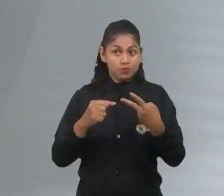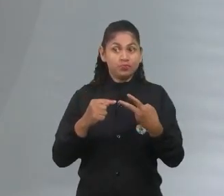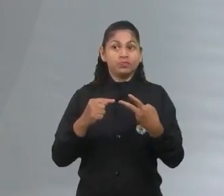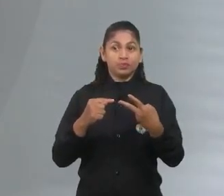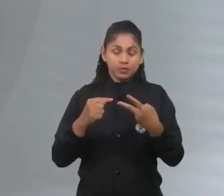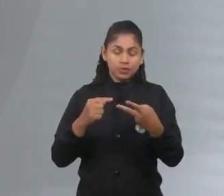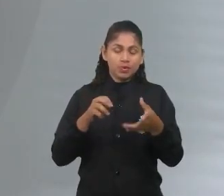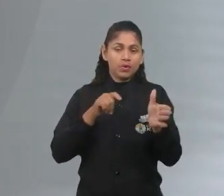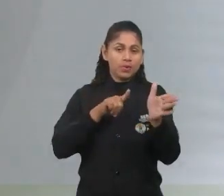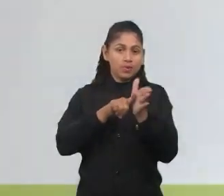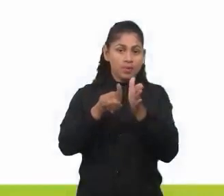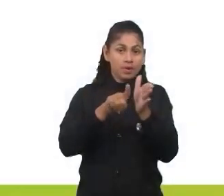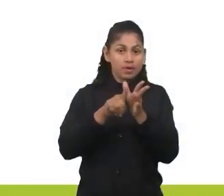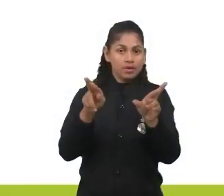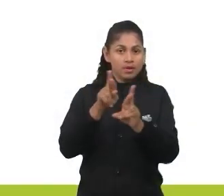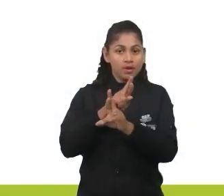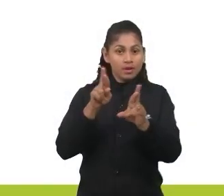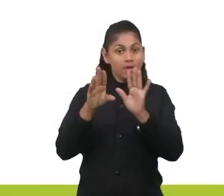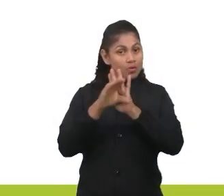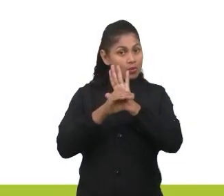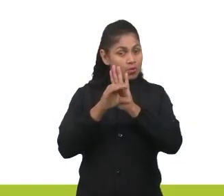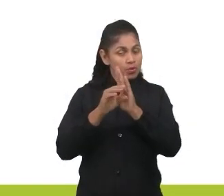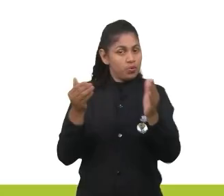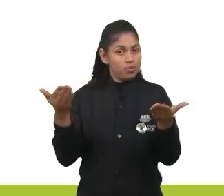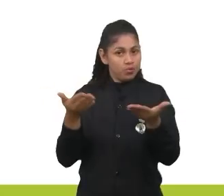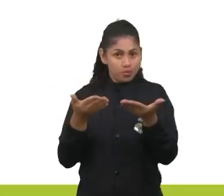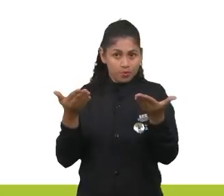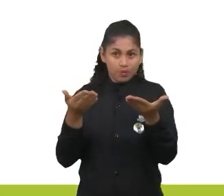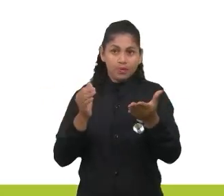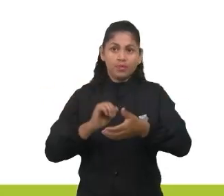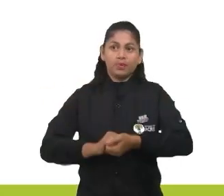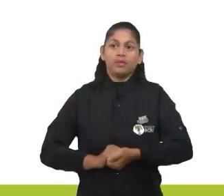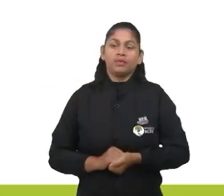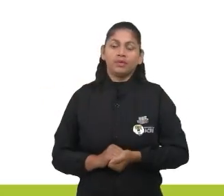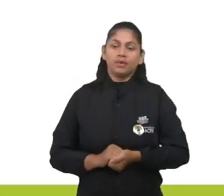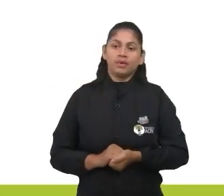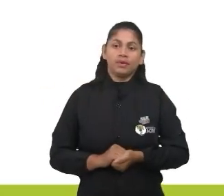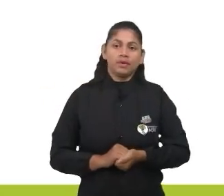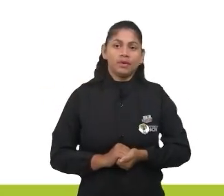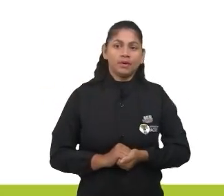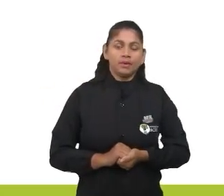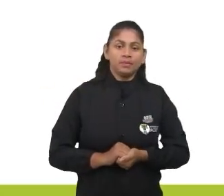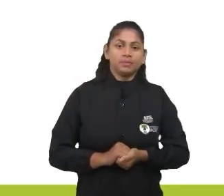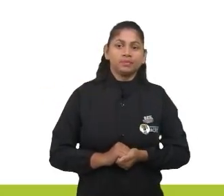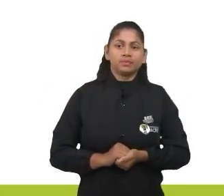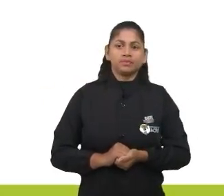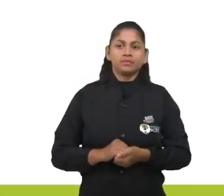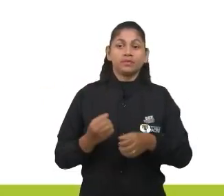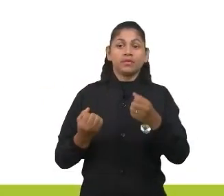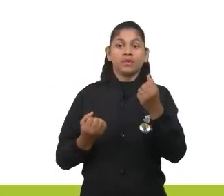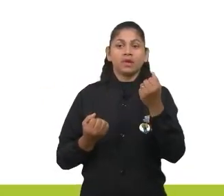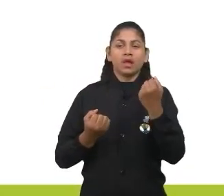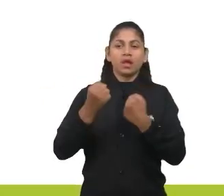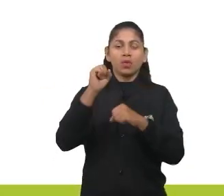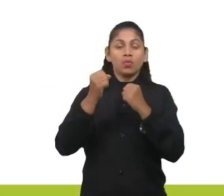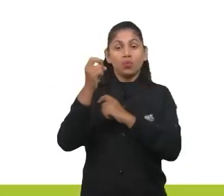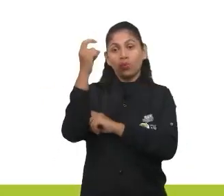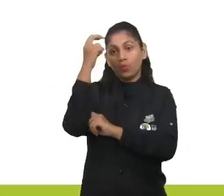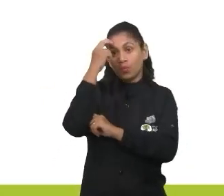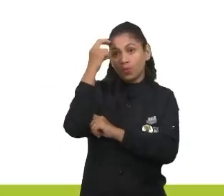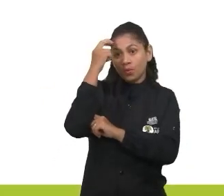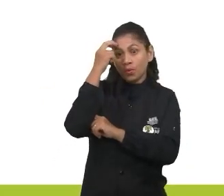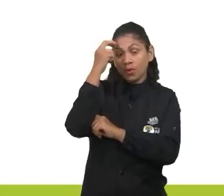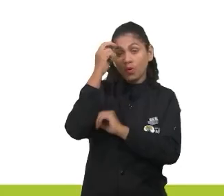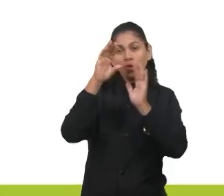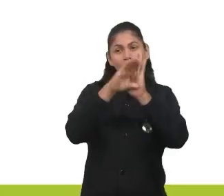pertinentes a esse conteúdo. Então, a primeira questão. A indústria cultural é um